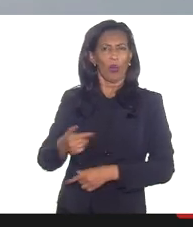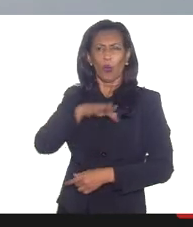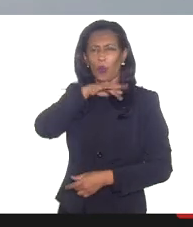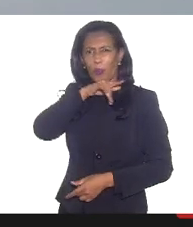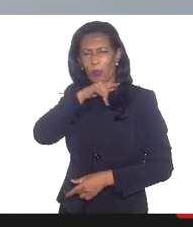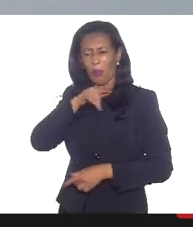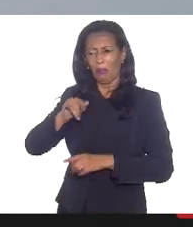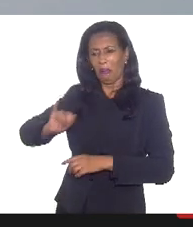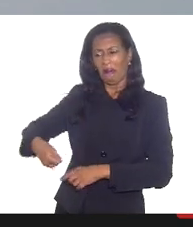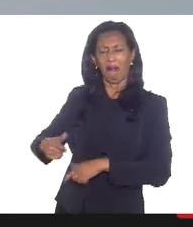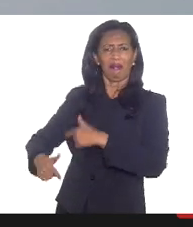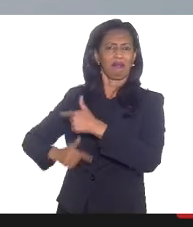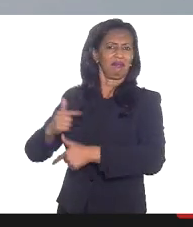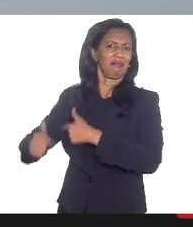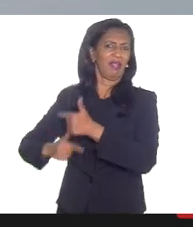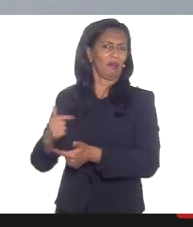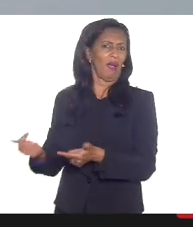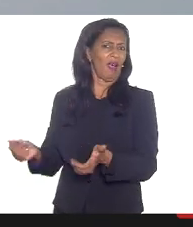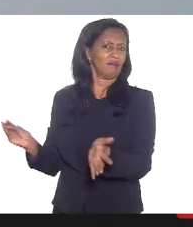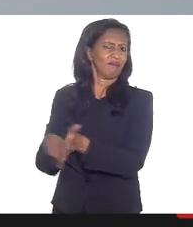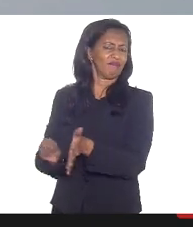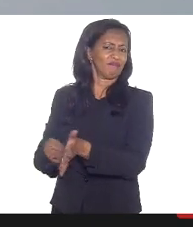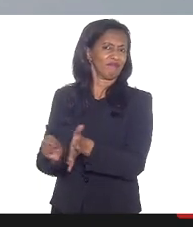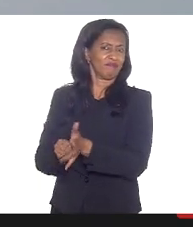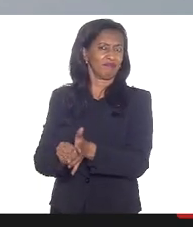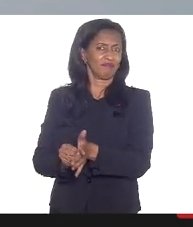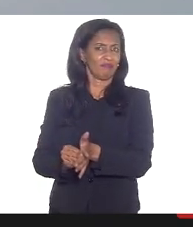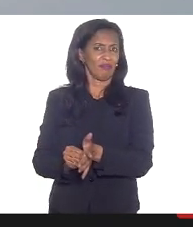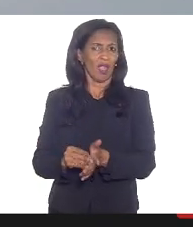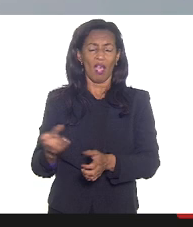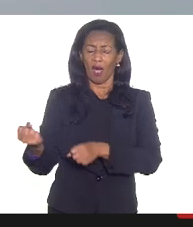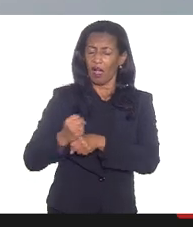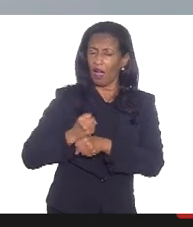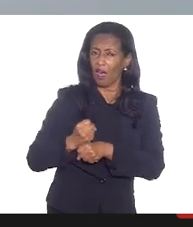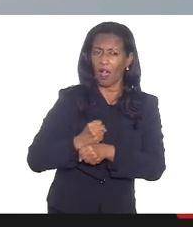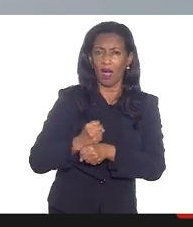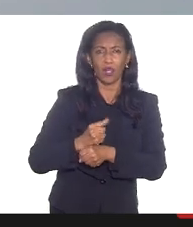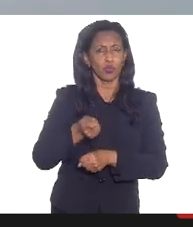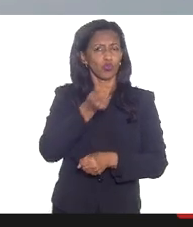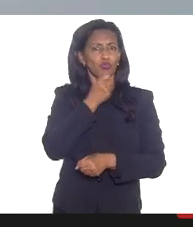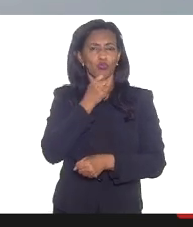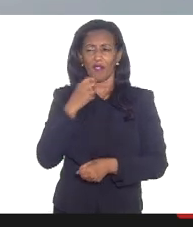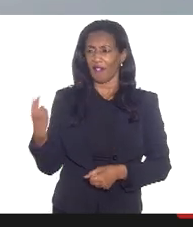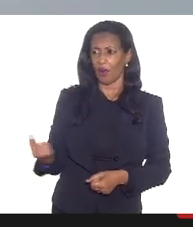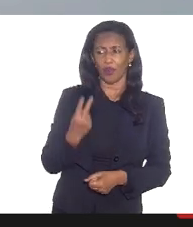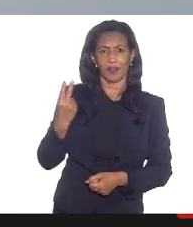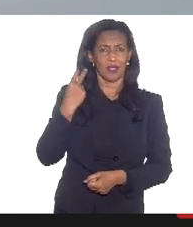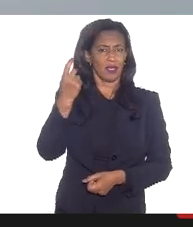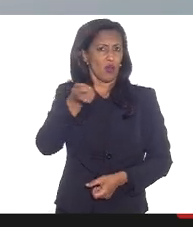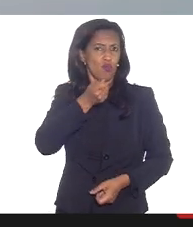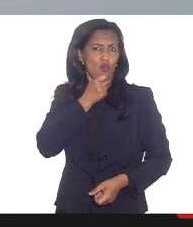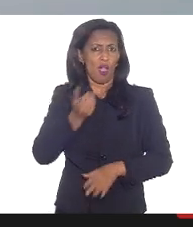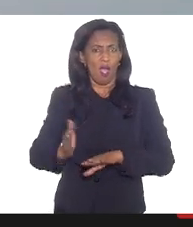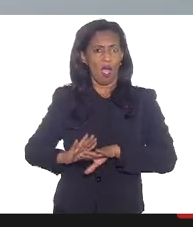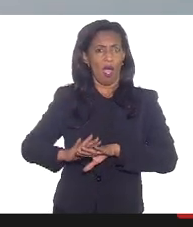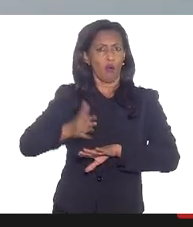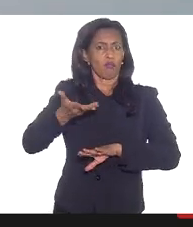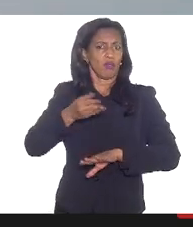há anos sem reajuste salarial, estamos há anos sem valorização. E aí